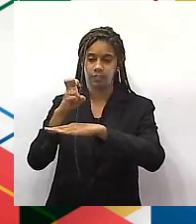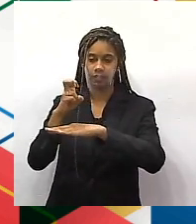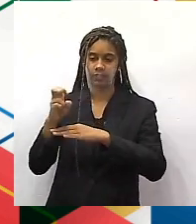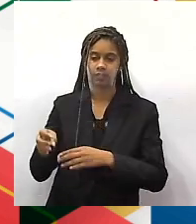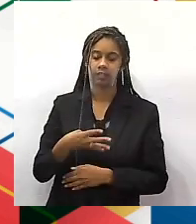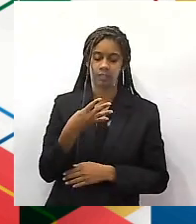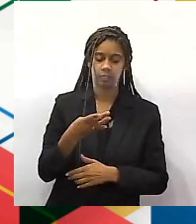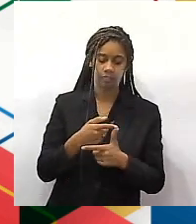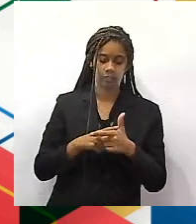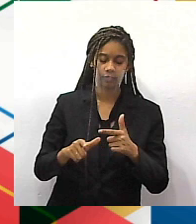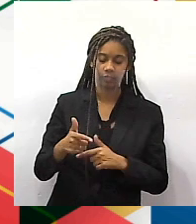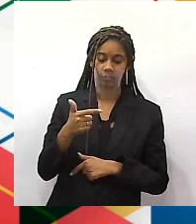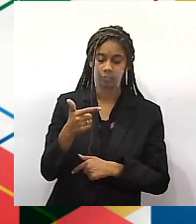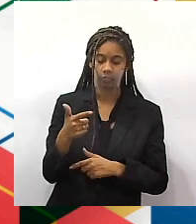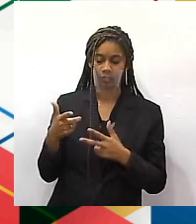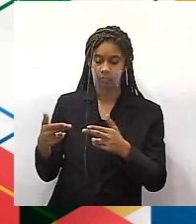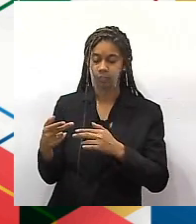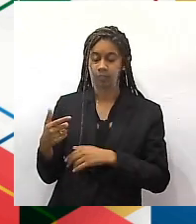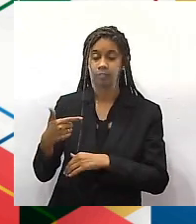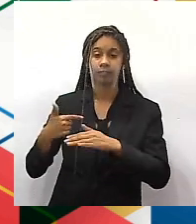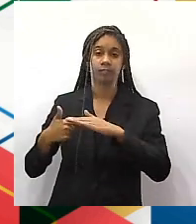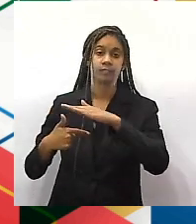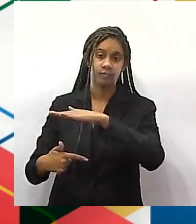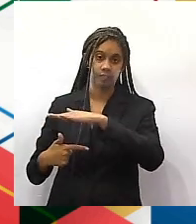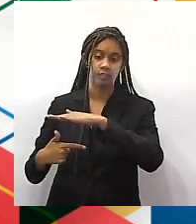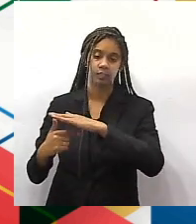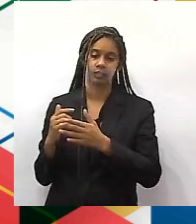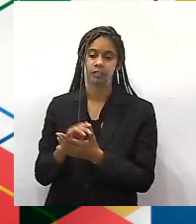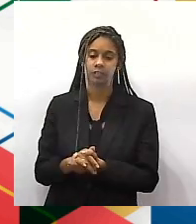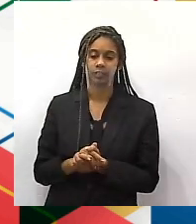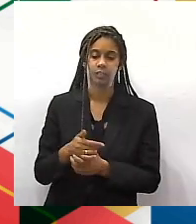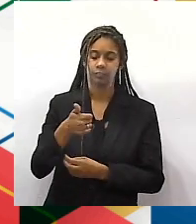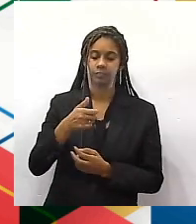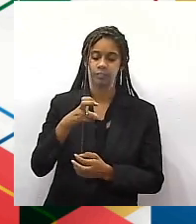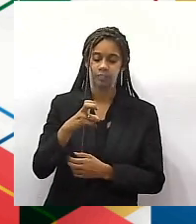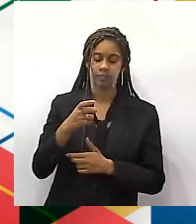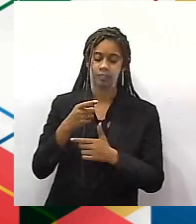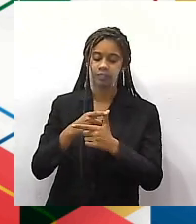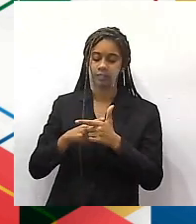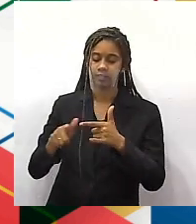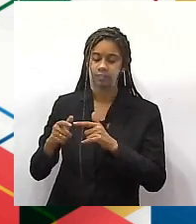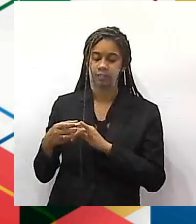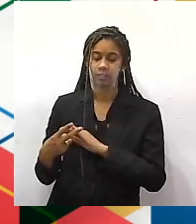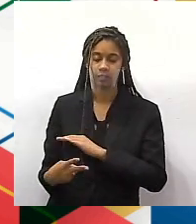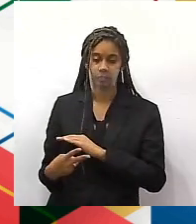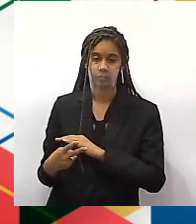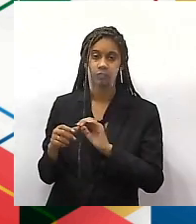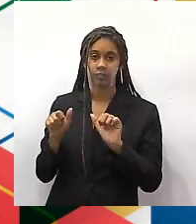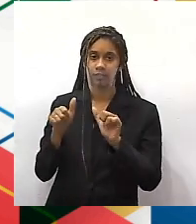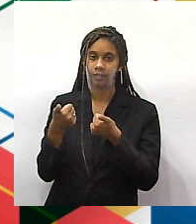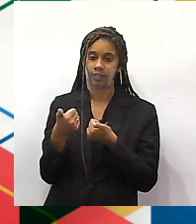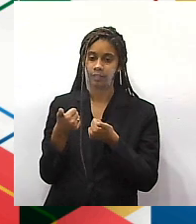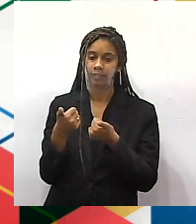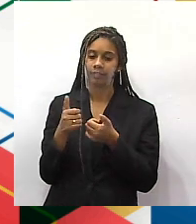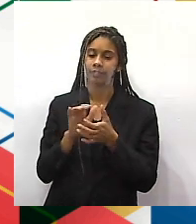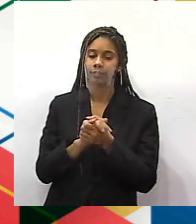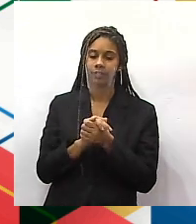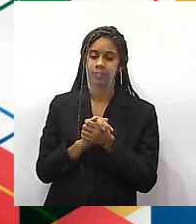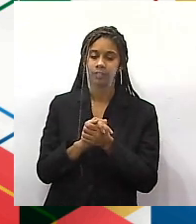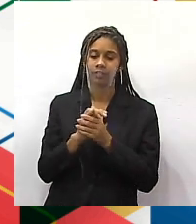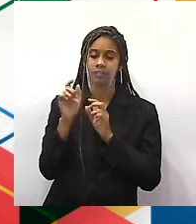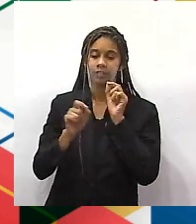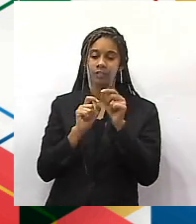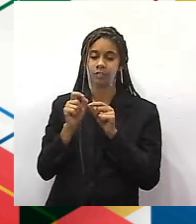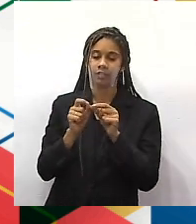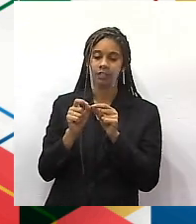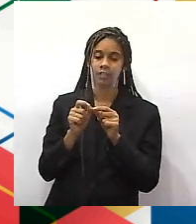dá 2. E aí ficou mais fácil a divisão, né? Dividir 15 por 2 é melhor do que dividir 30 por 4. E aqui vai dar quanto? 15 dividido por